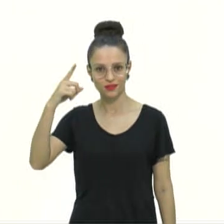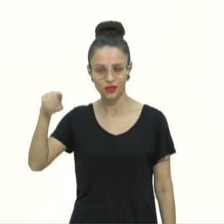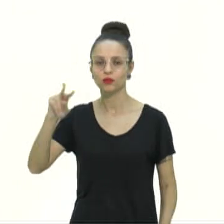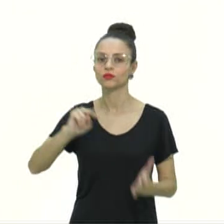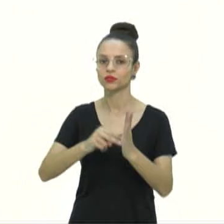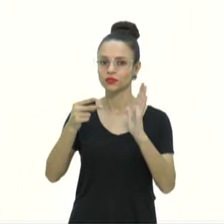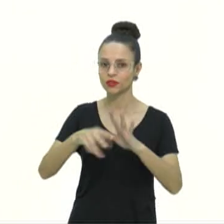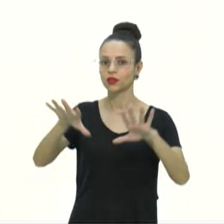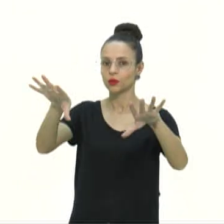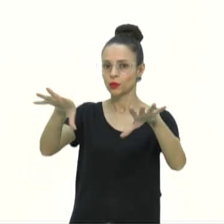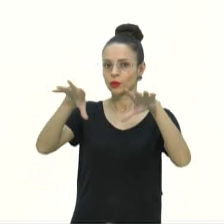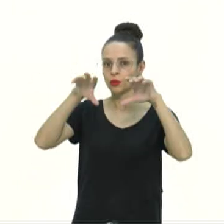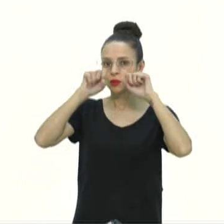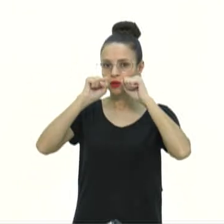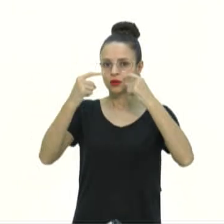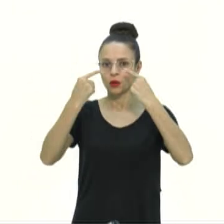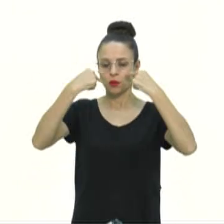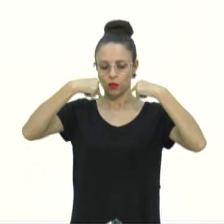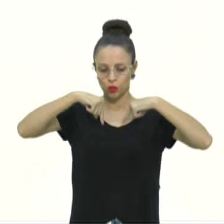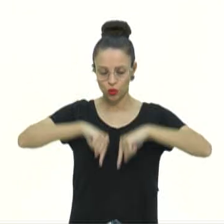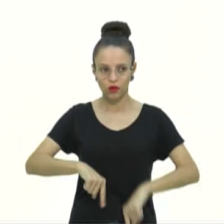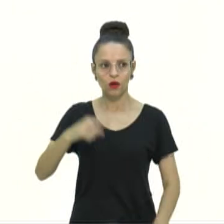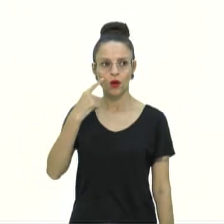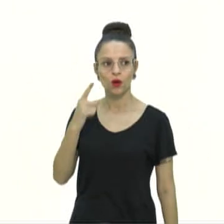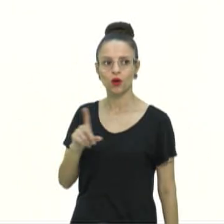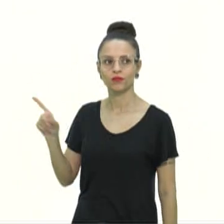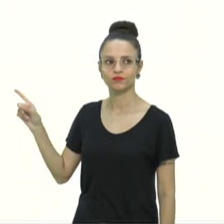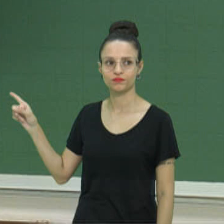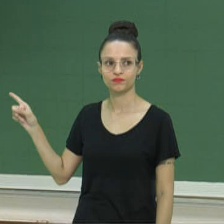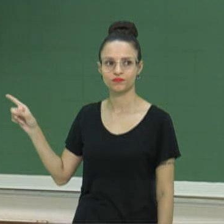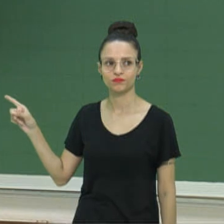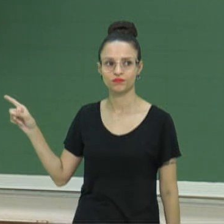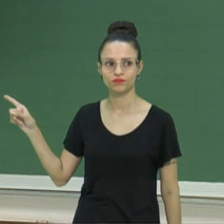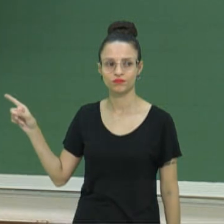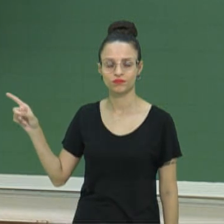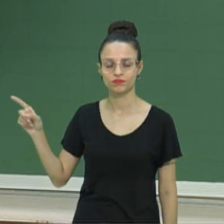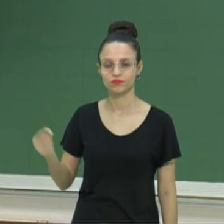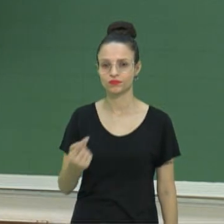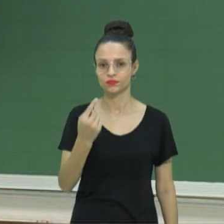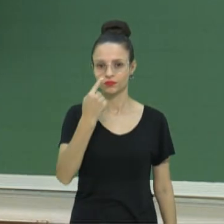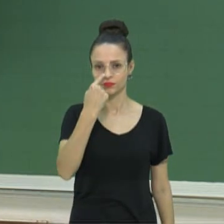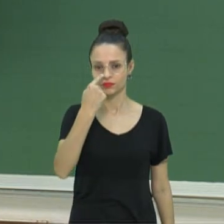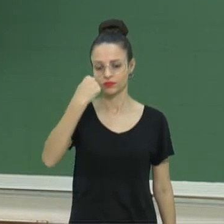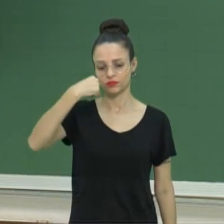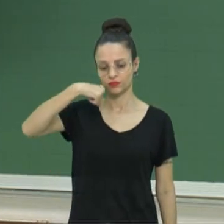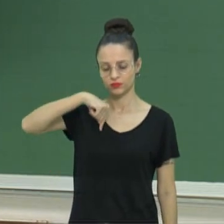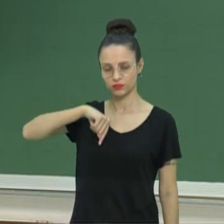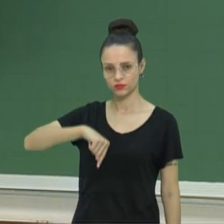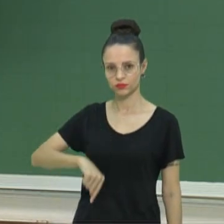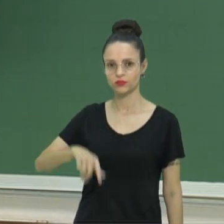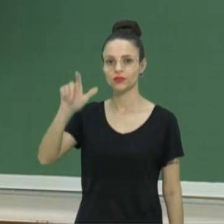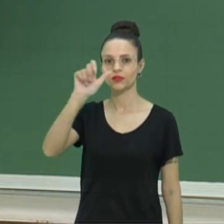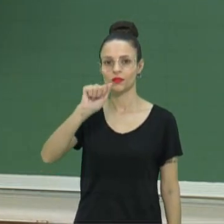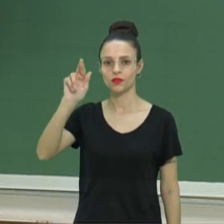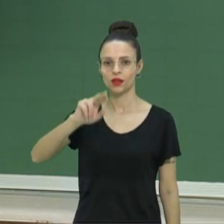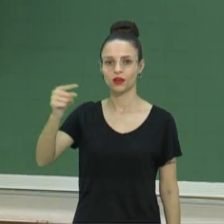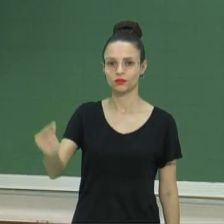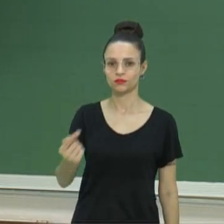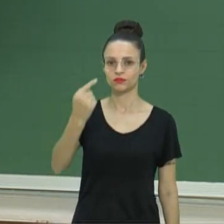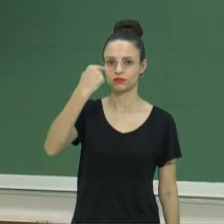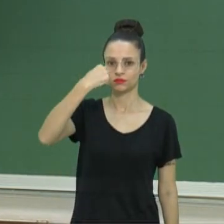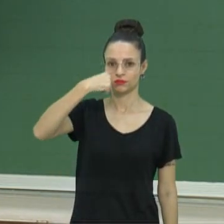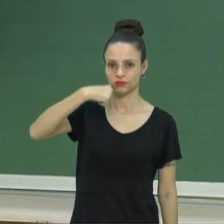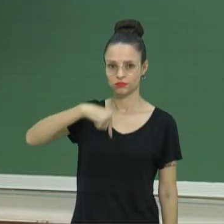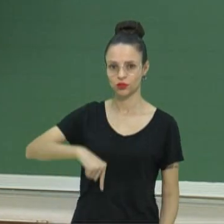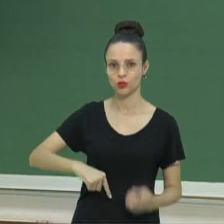Então, é o que está retratado nesta animação aqui para vocês, né? Então, entrada de ar aos pulmões, então nessa troca gasosa,